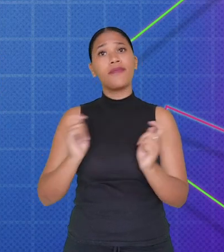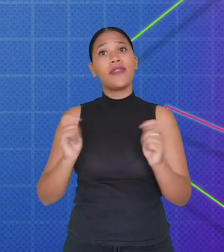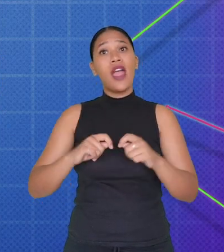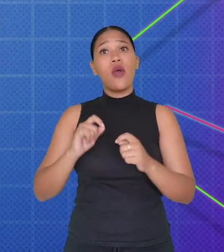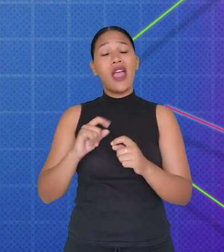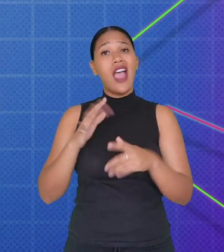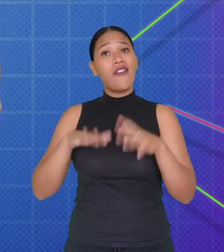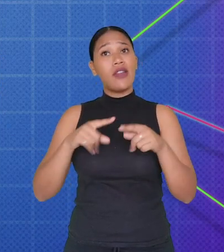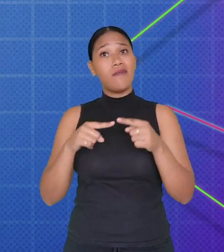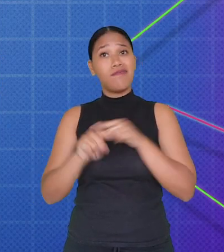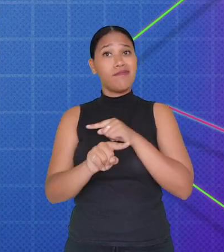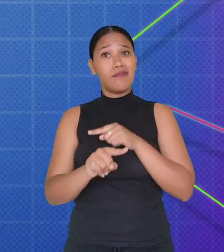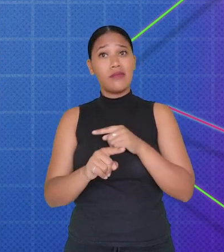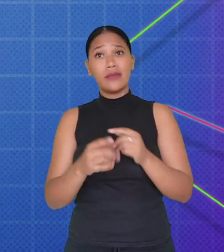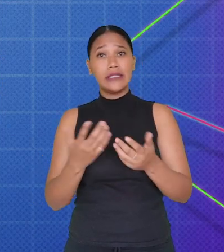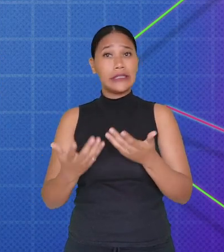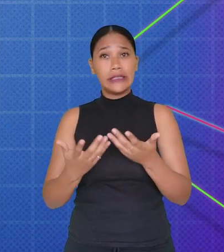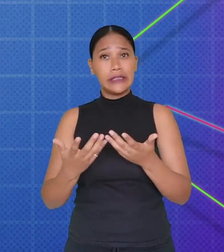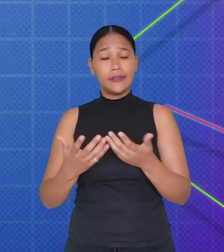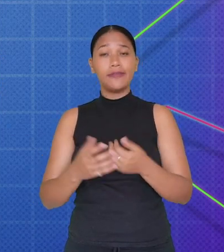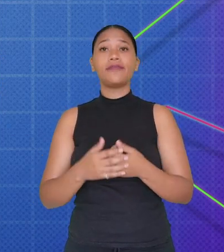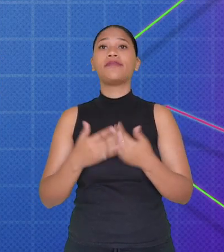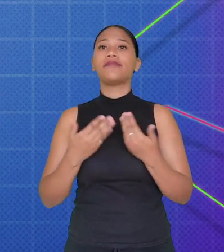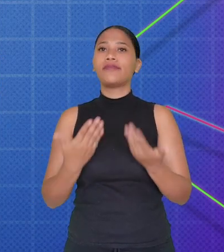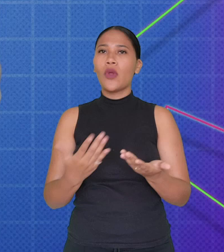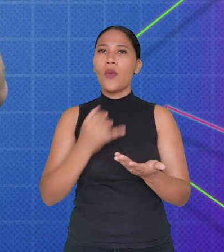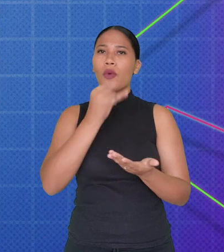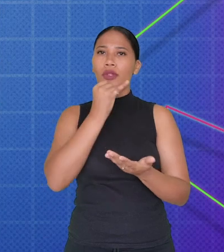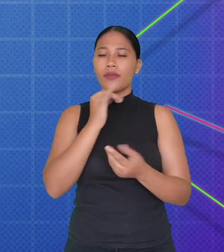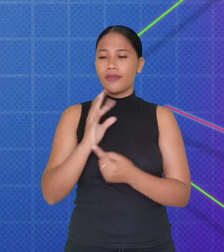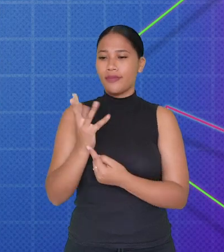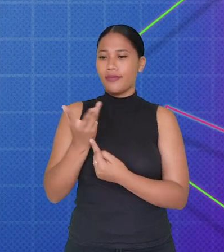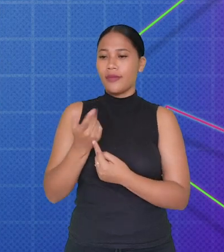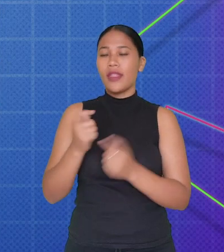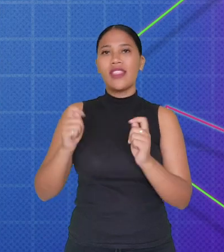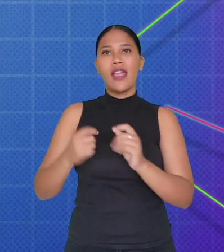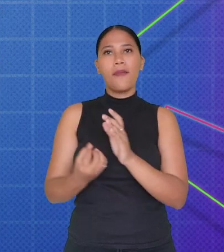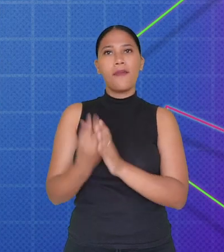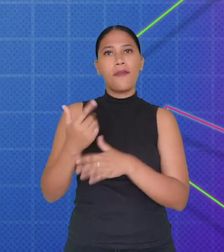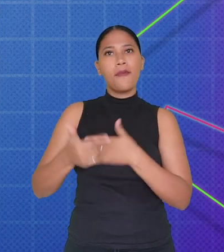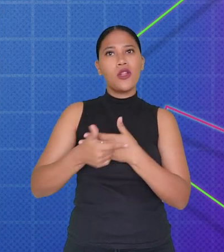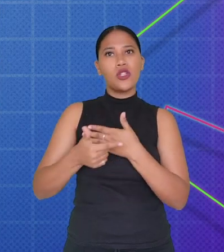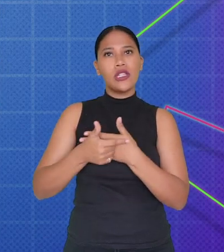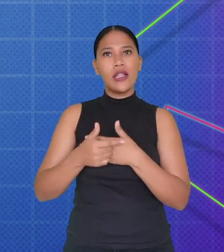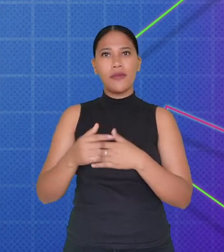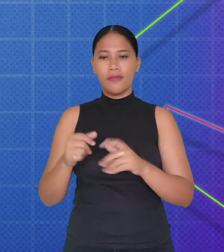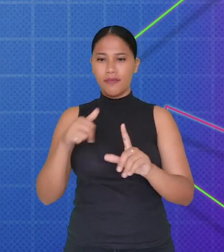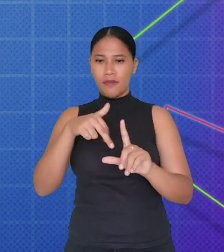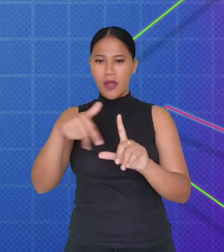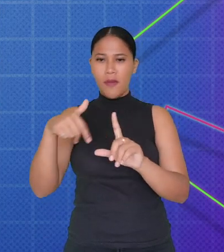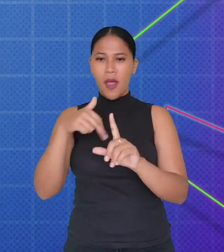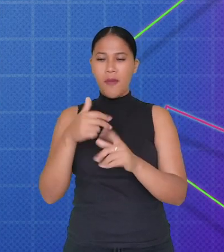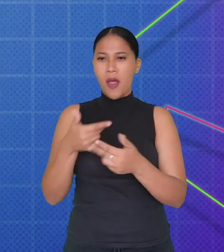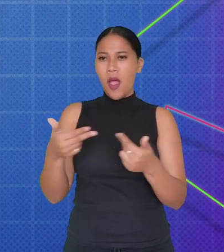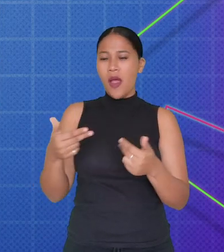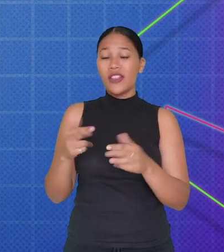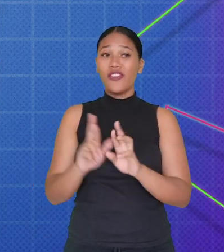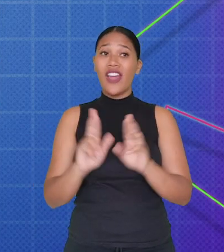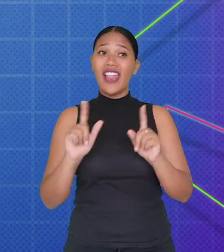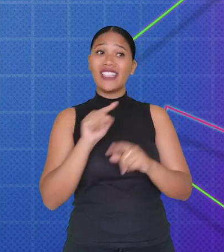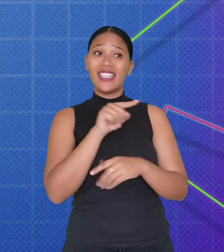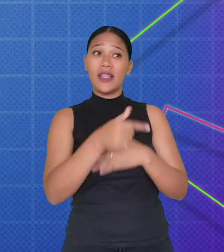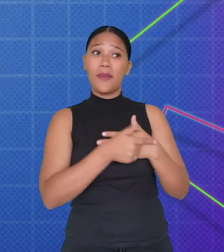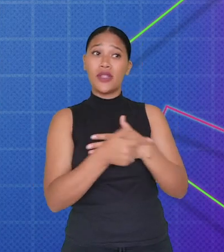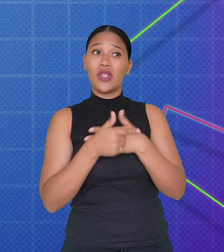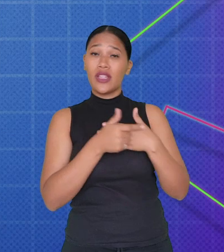o que pode levar a divergências e problemas de compatibilidade por exemplo um artista pode criar um personagem com estilo artístico muito diferente